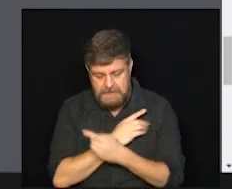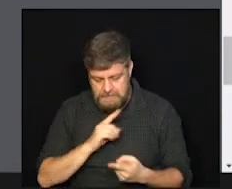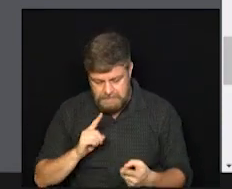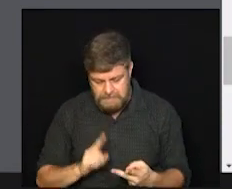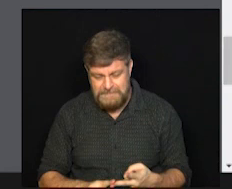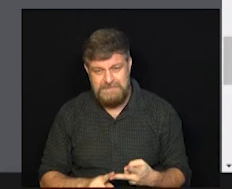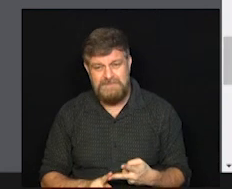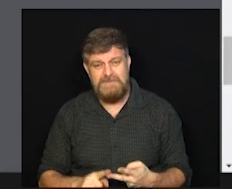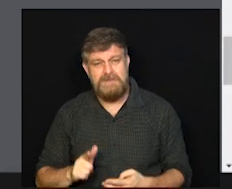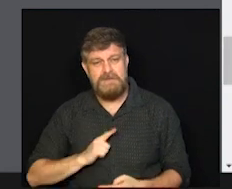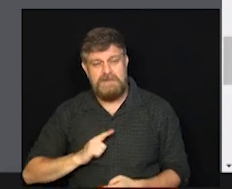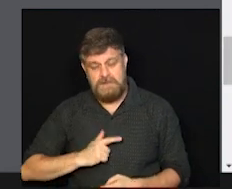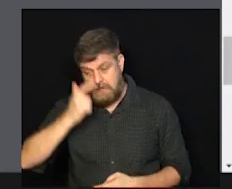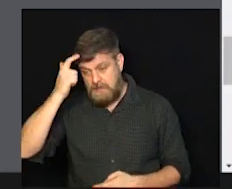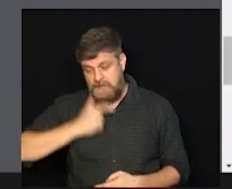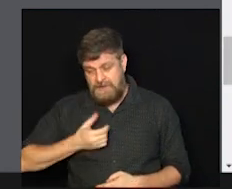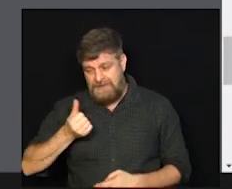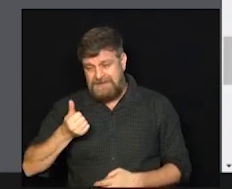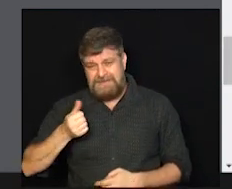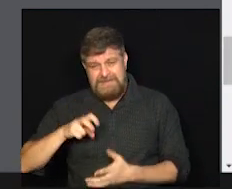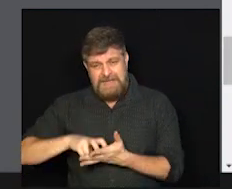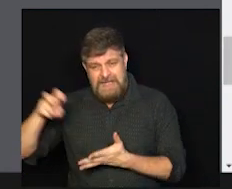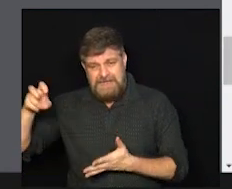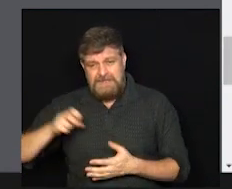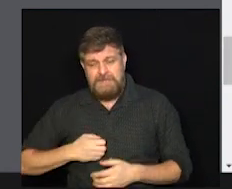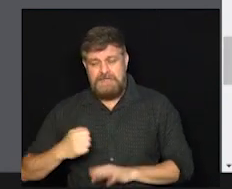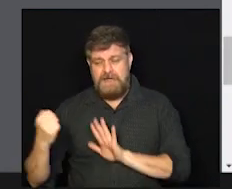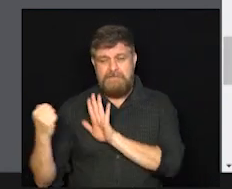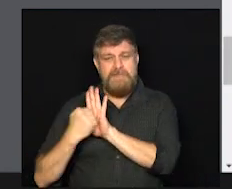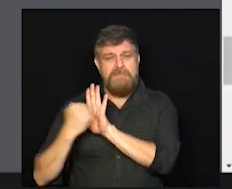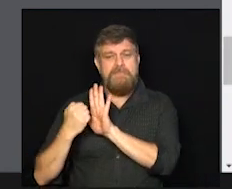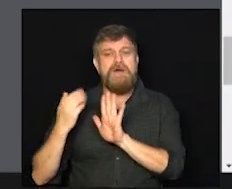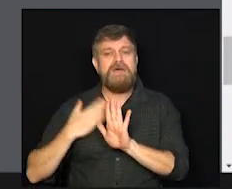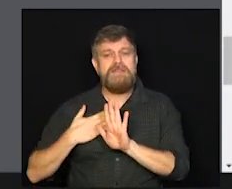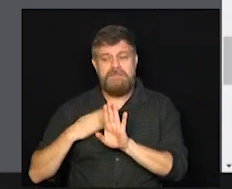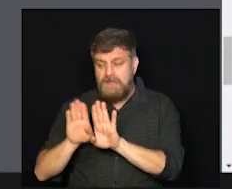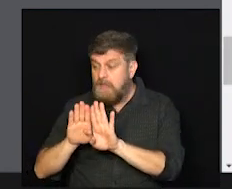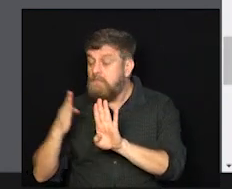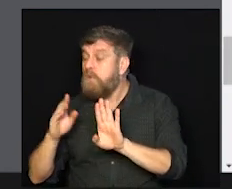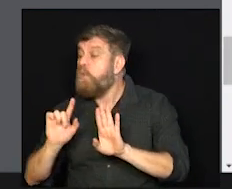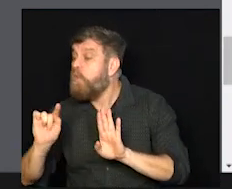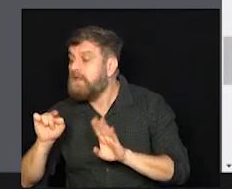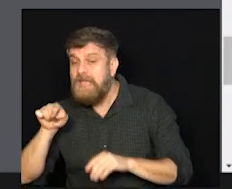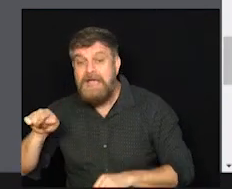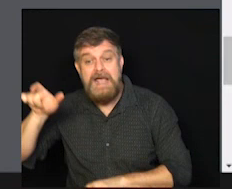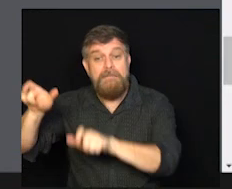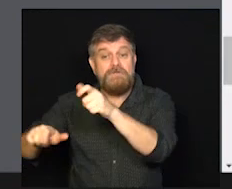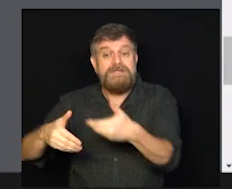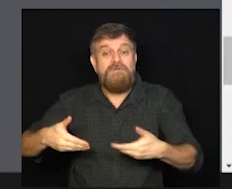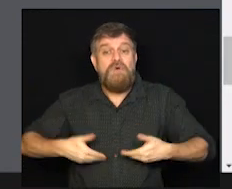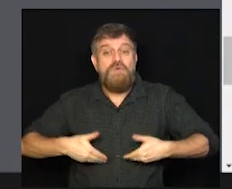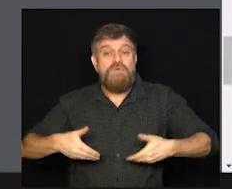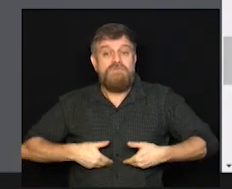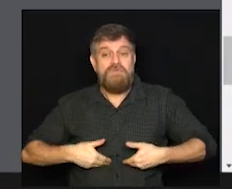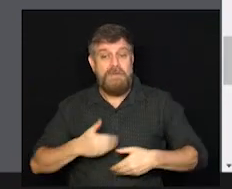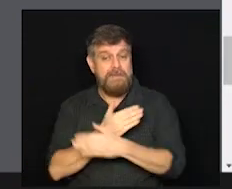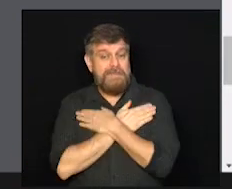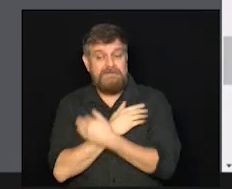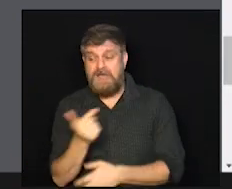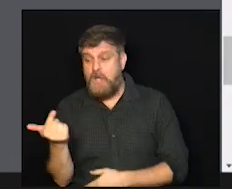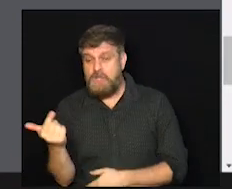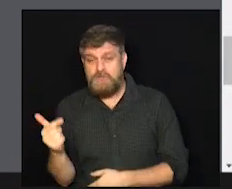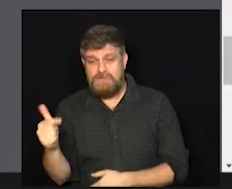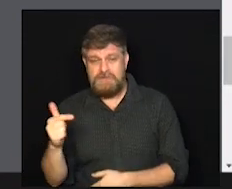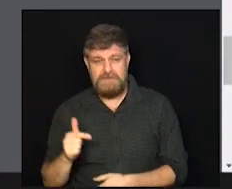dia eu fui acordado 6 horas da manhã com pessoas passando fome, porque estão desempregadas. Transporte público acessível e